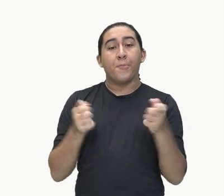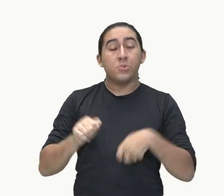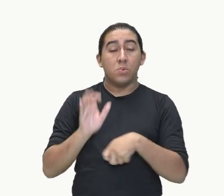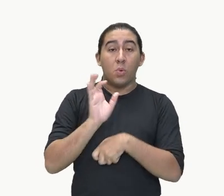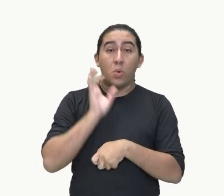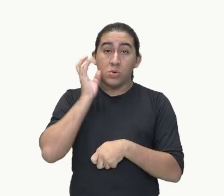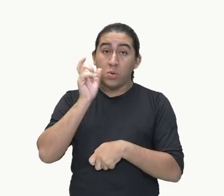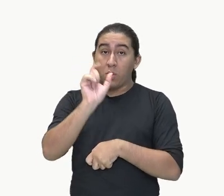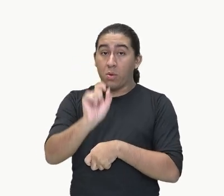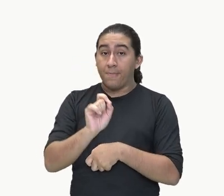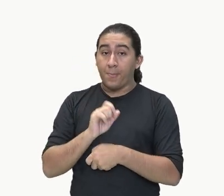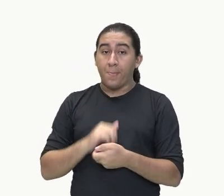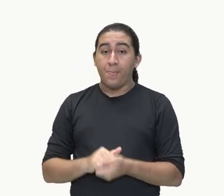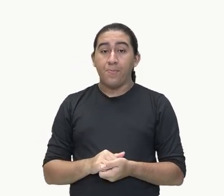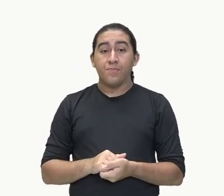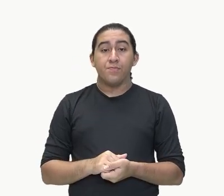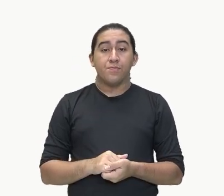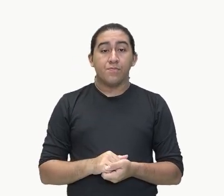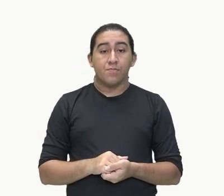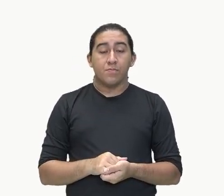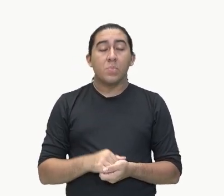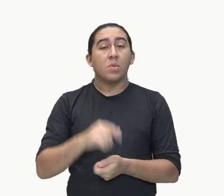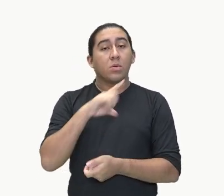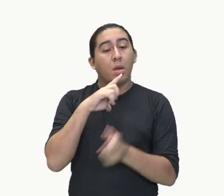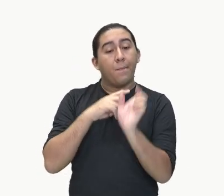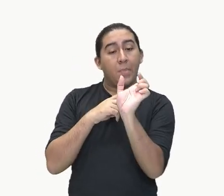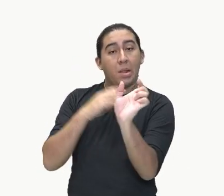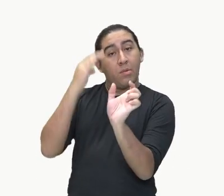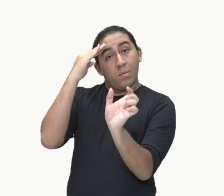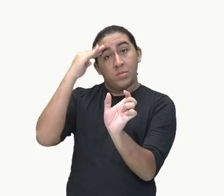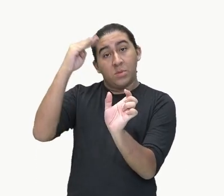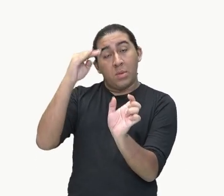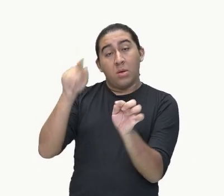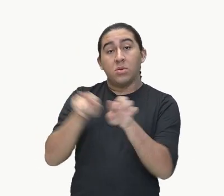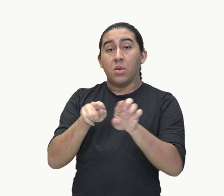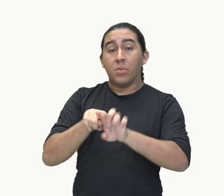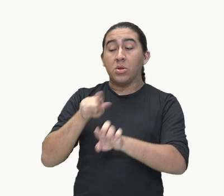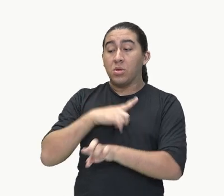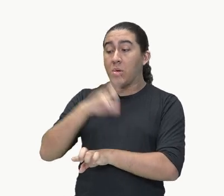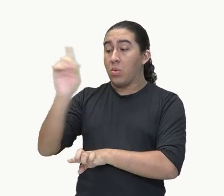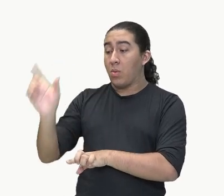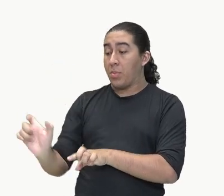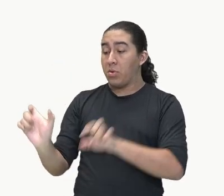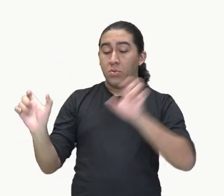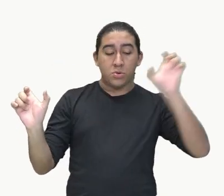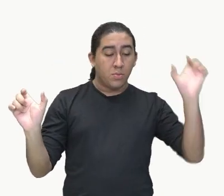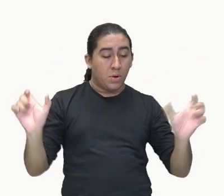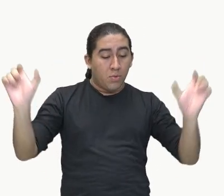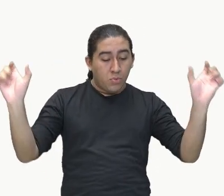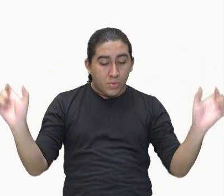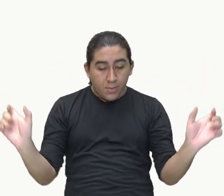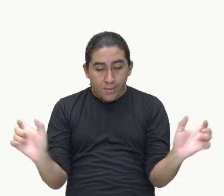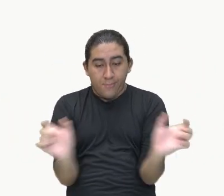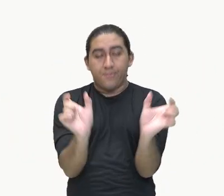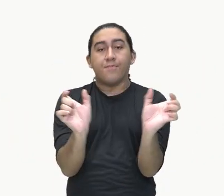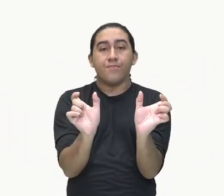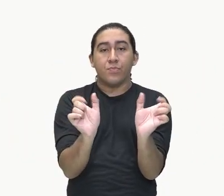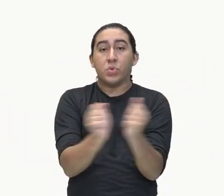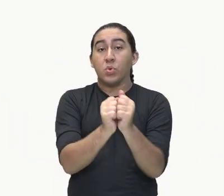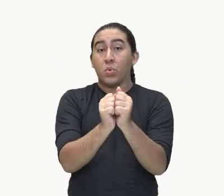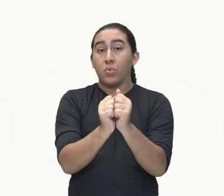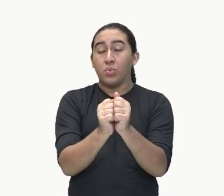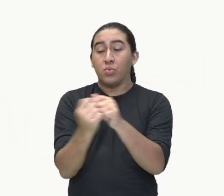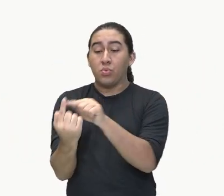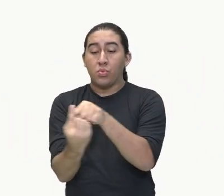de vir junto um prefixo e um sufixo, que é o caso de